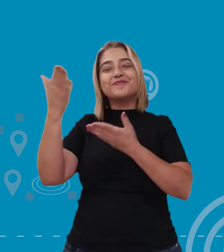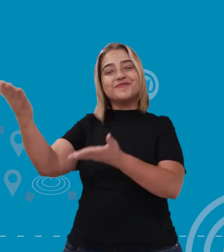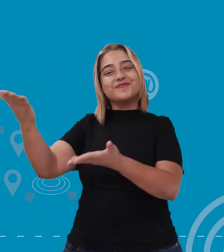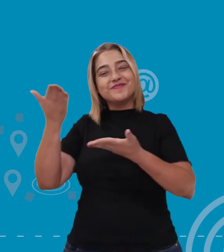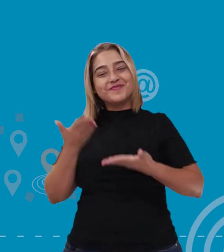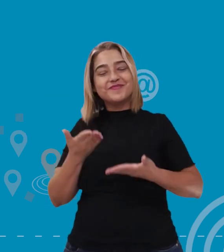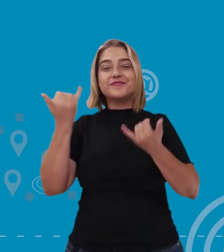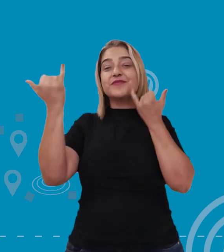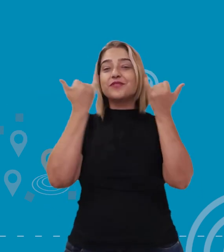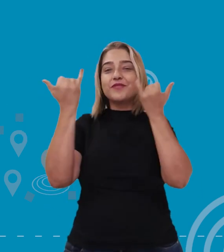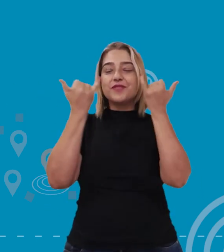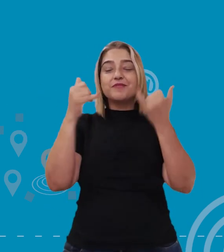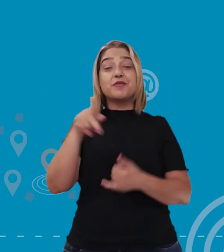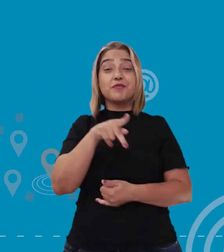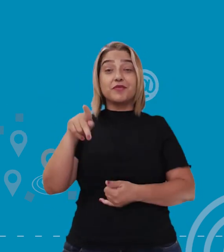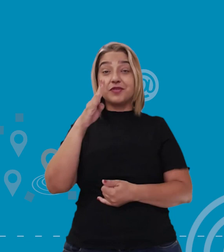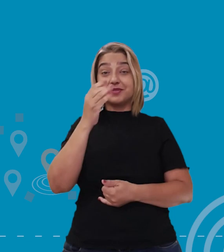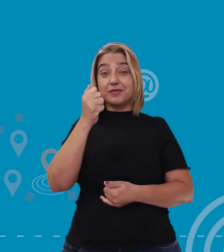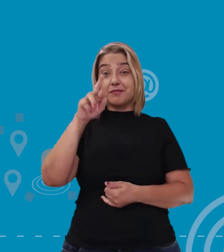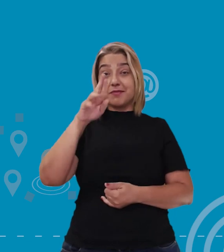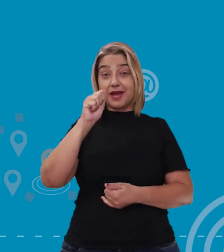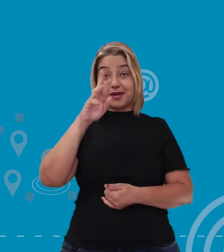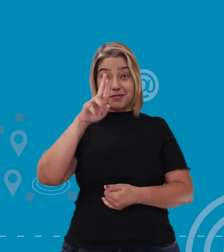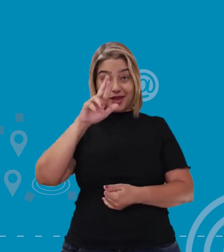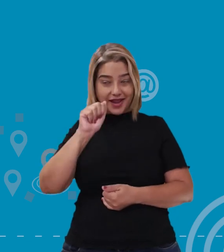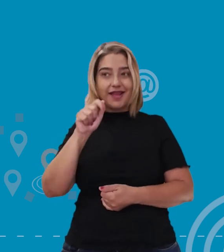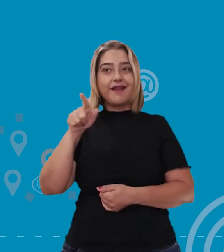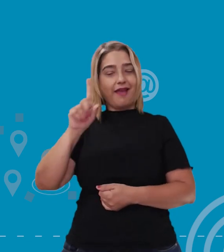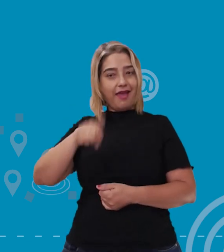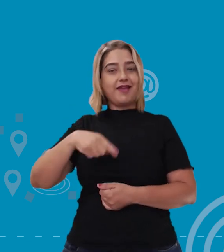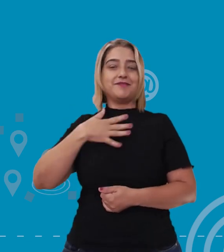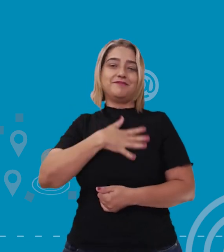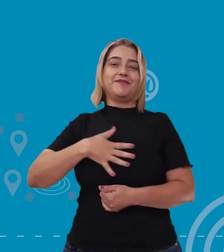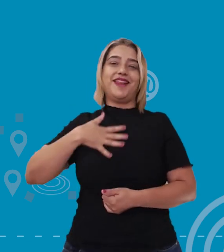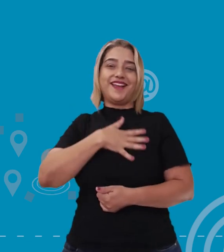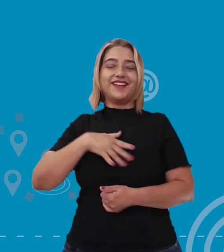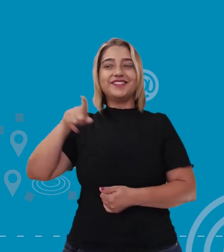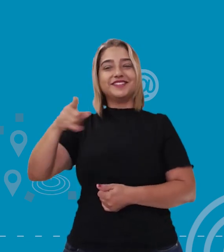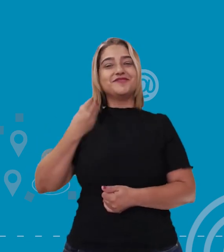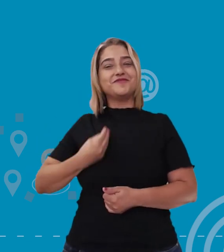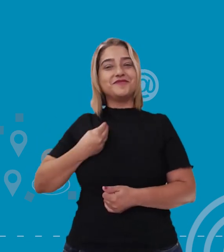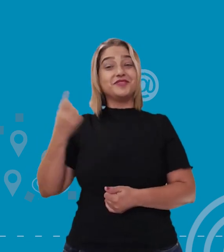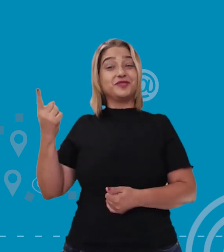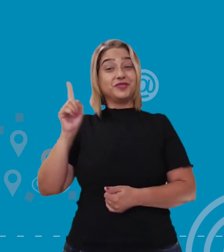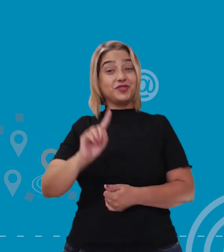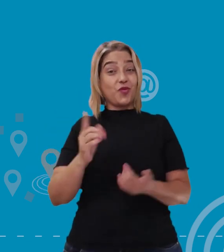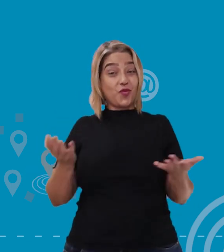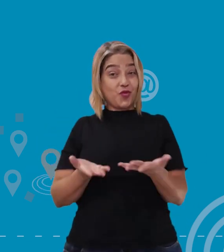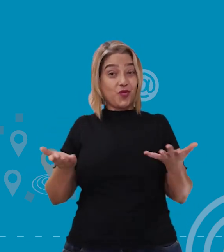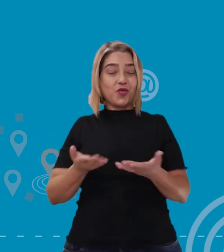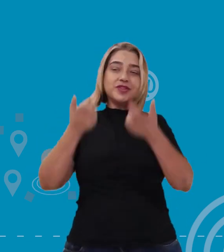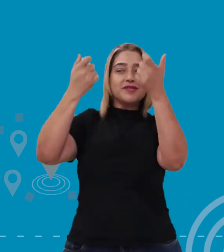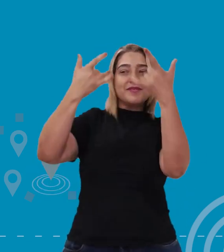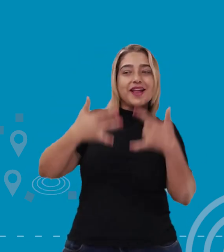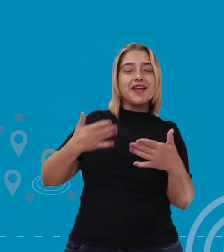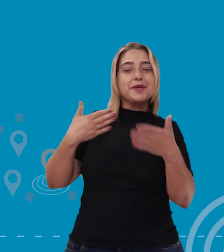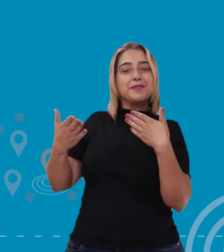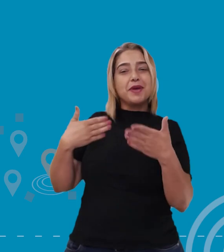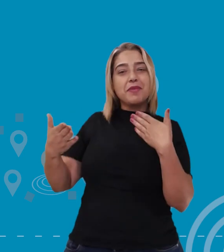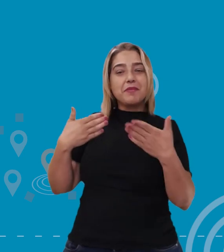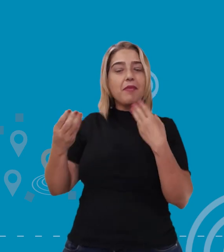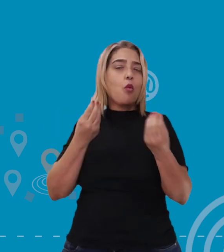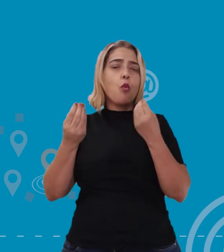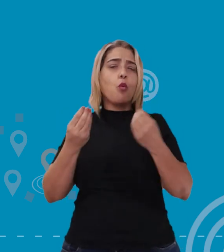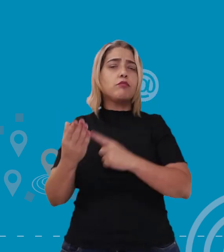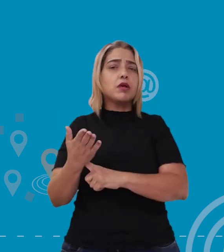Seja muito bem-vinda ao Informando, professora Bárbara. É um prazer tê-la aqui conosco para